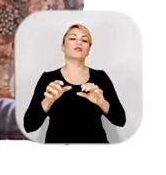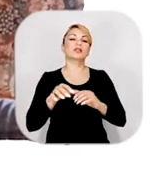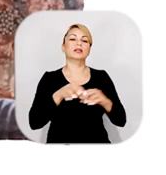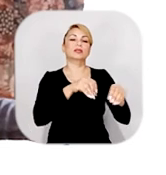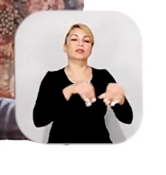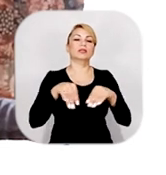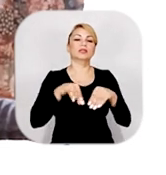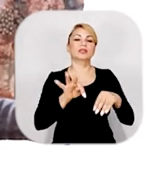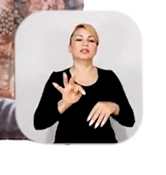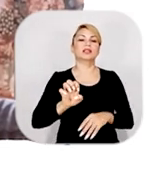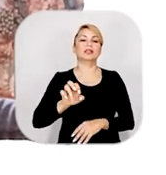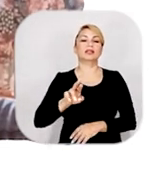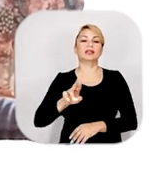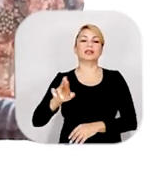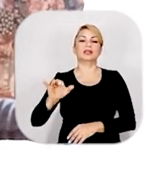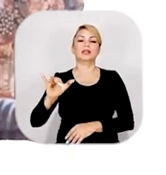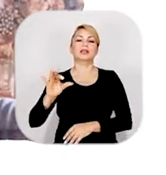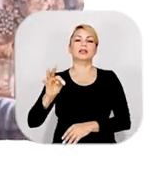favor.